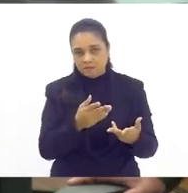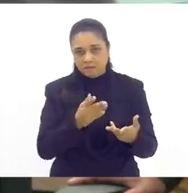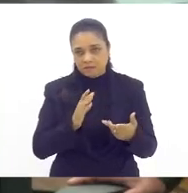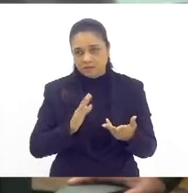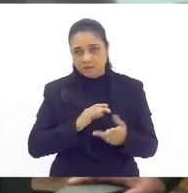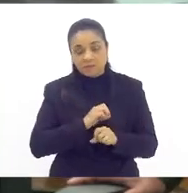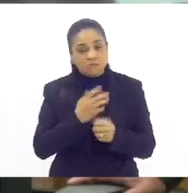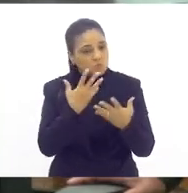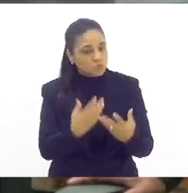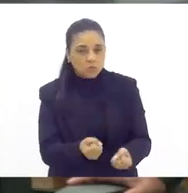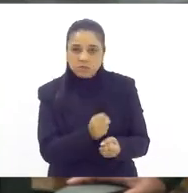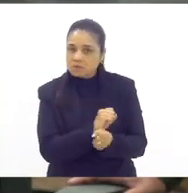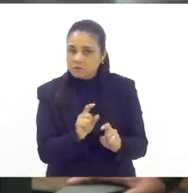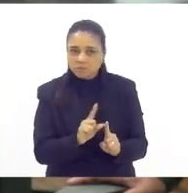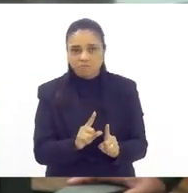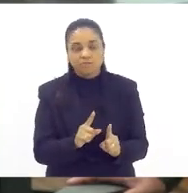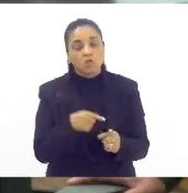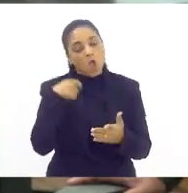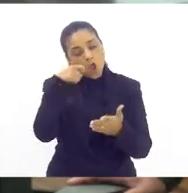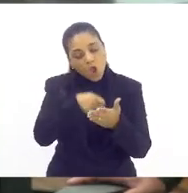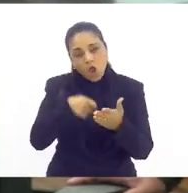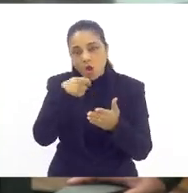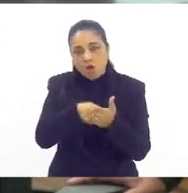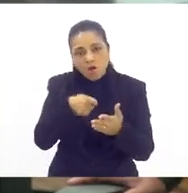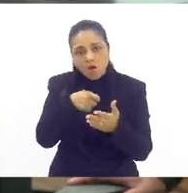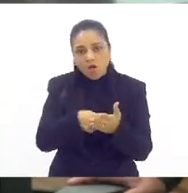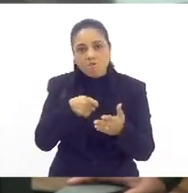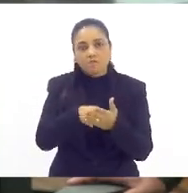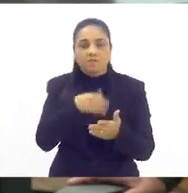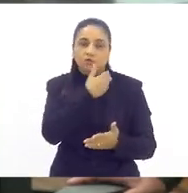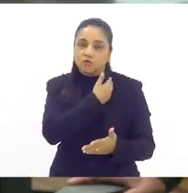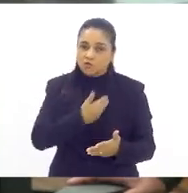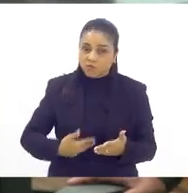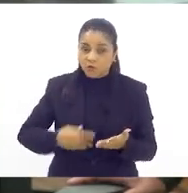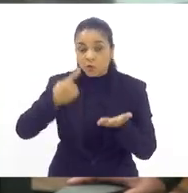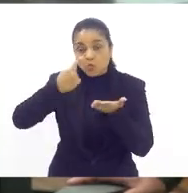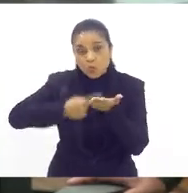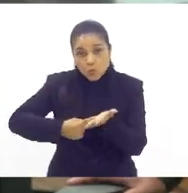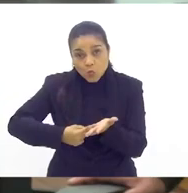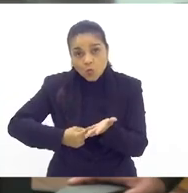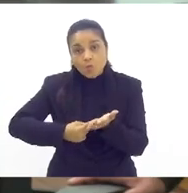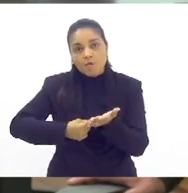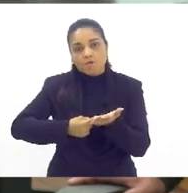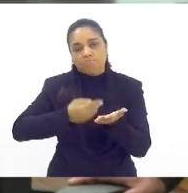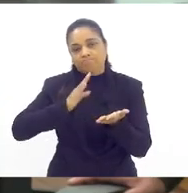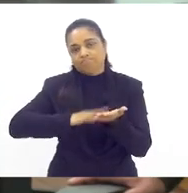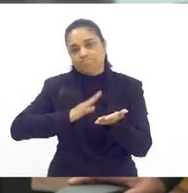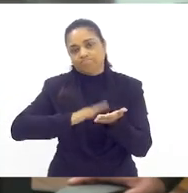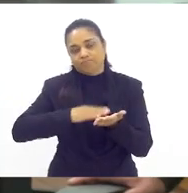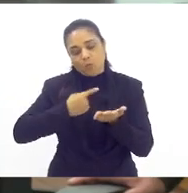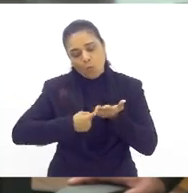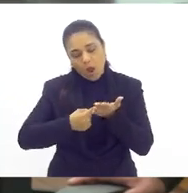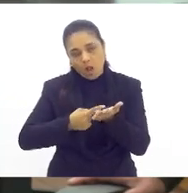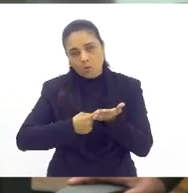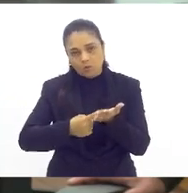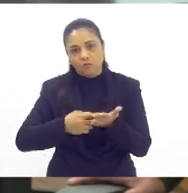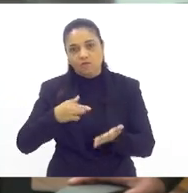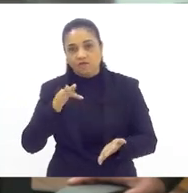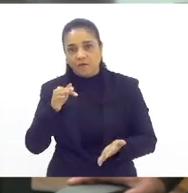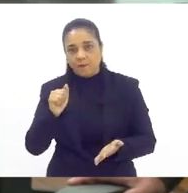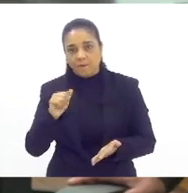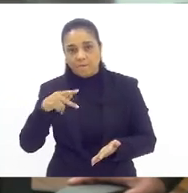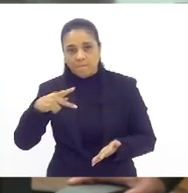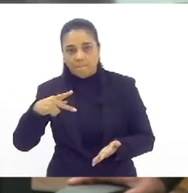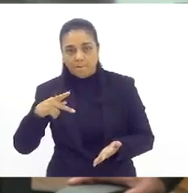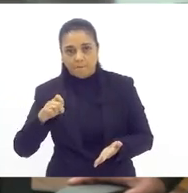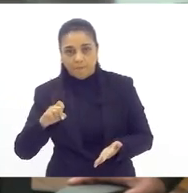inaceitável nesse sentido nós cobramos que o governo cumpra o acordo que foi feito nós